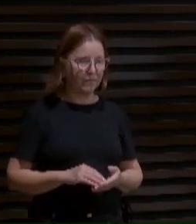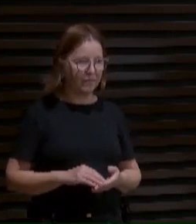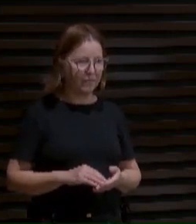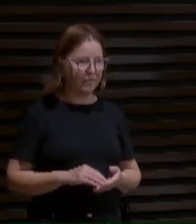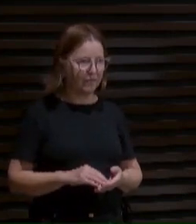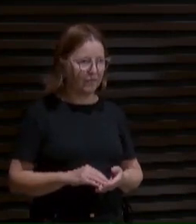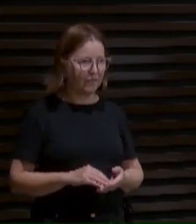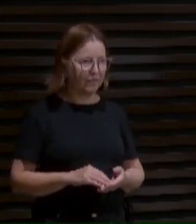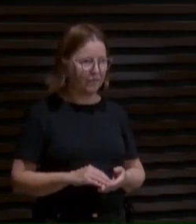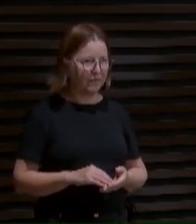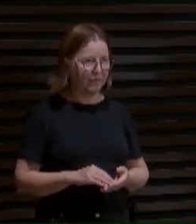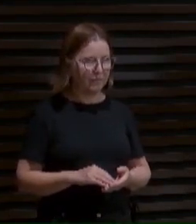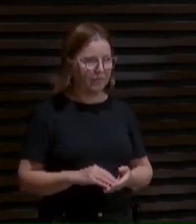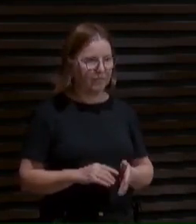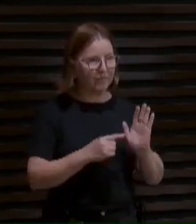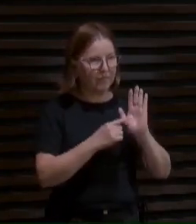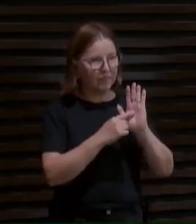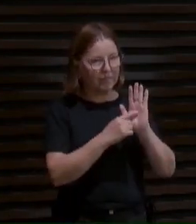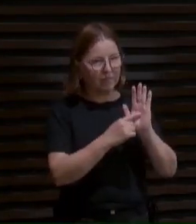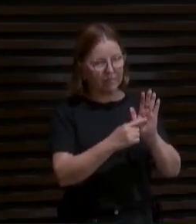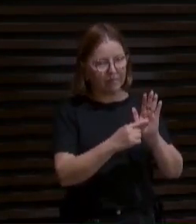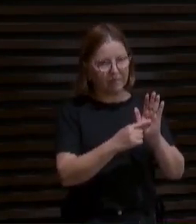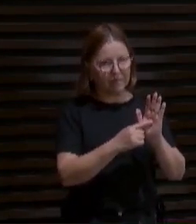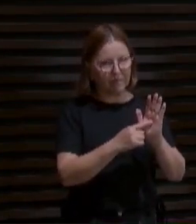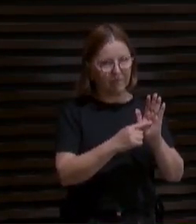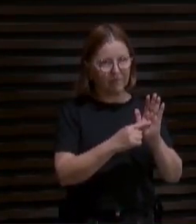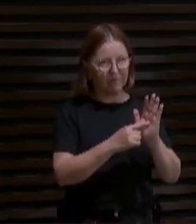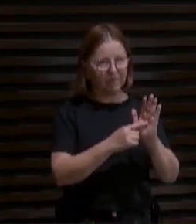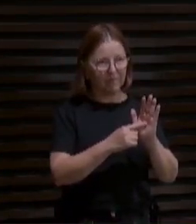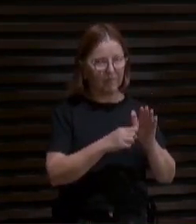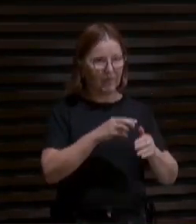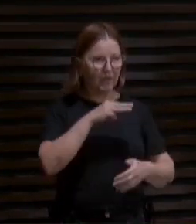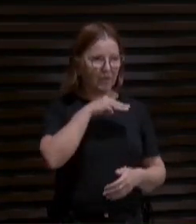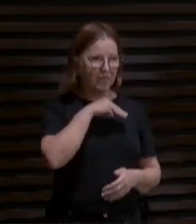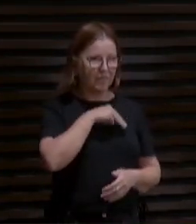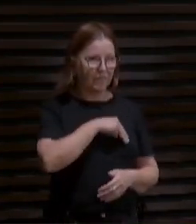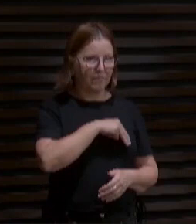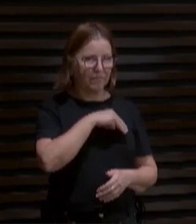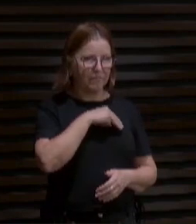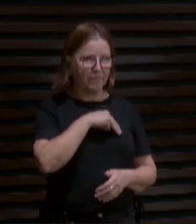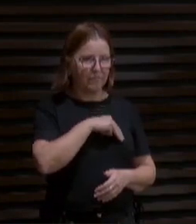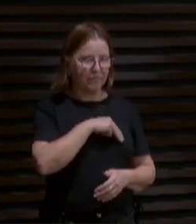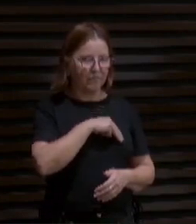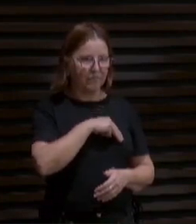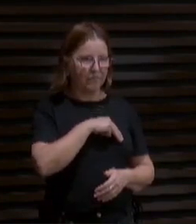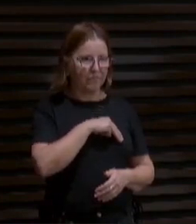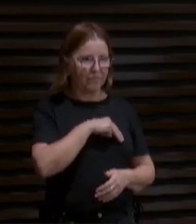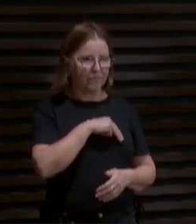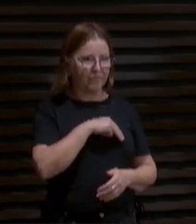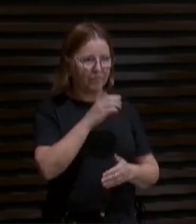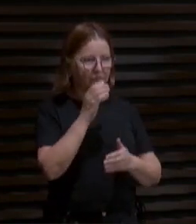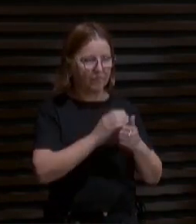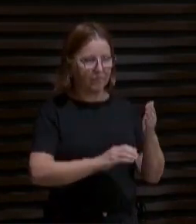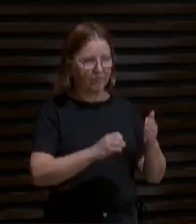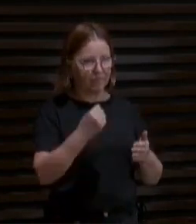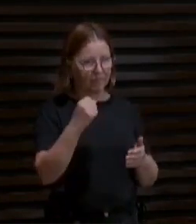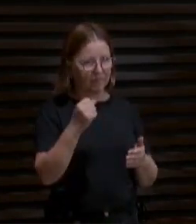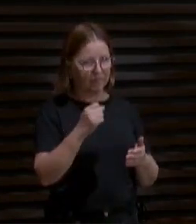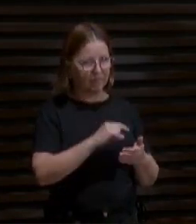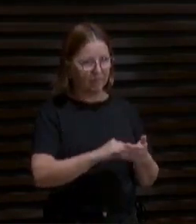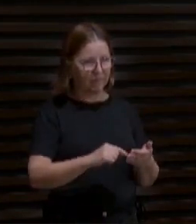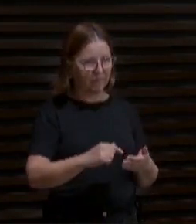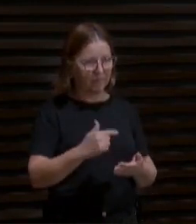Shelepos, e aparece em Mateus 8,